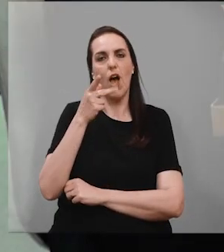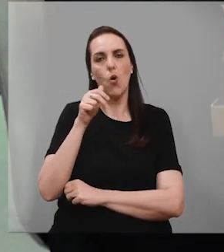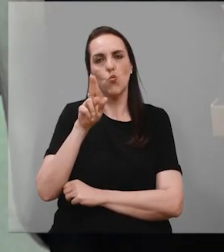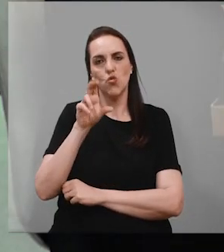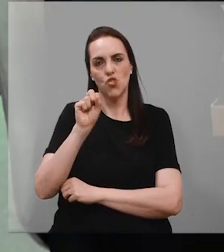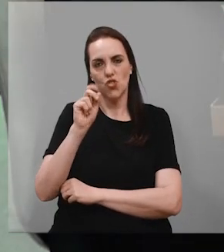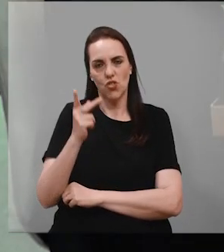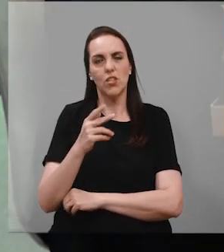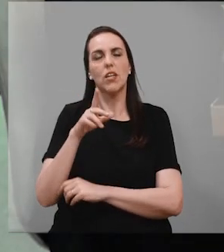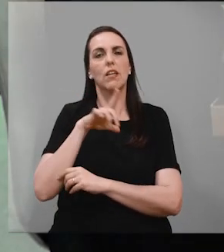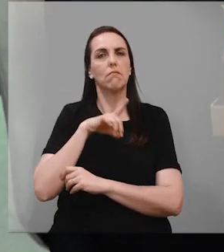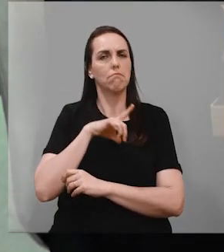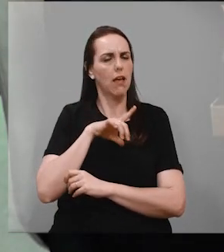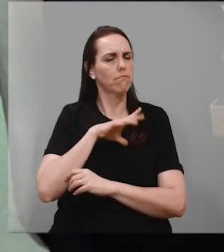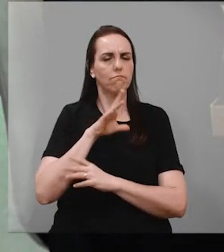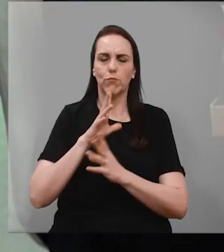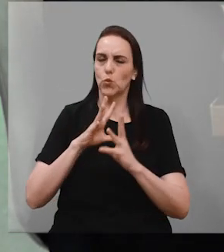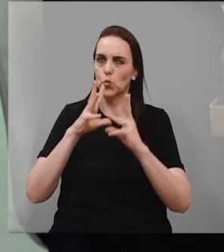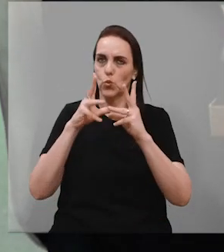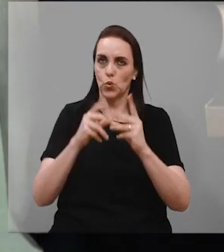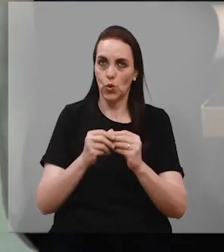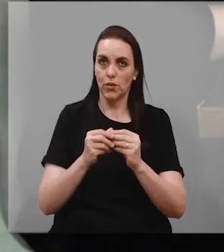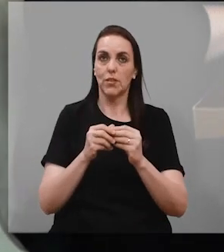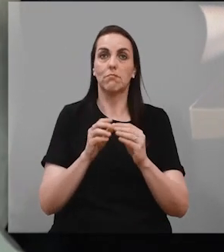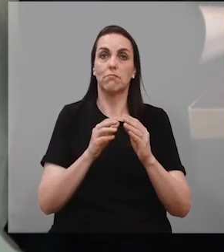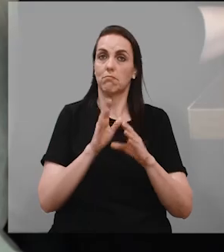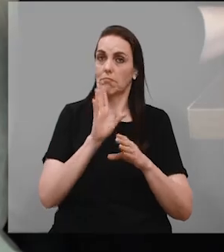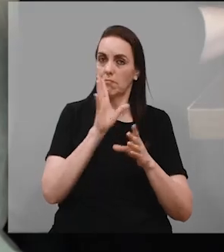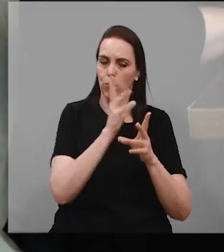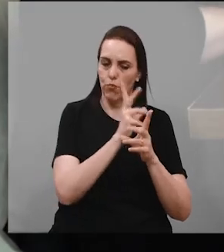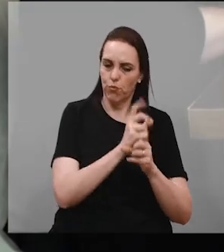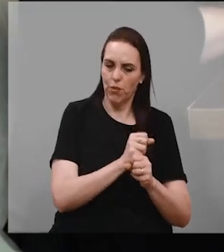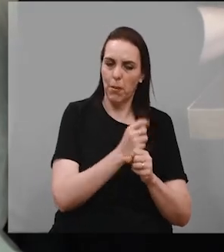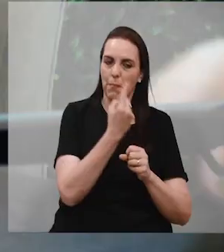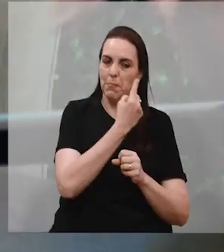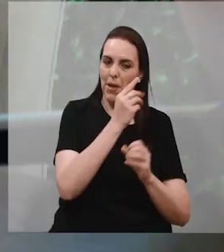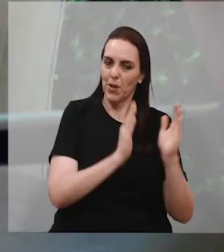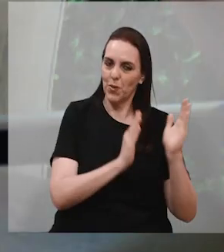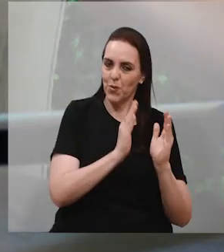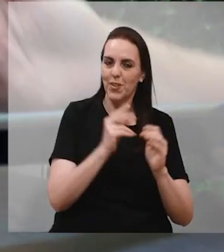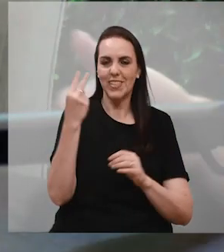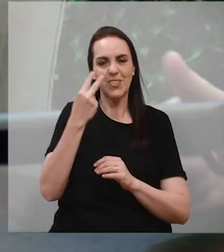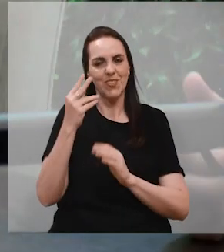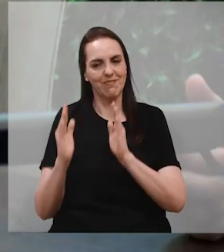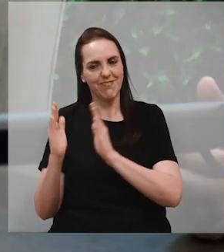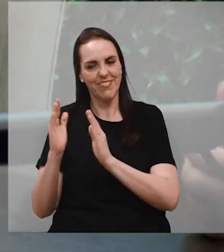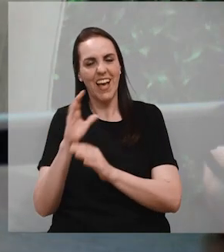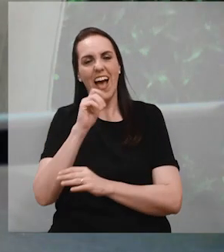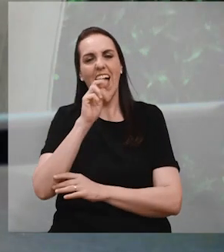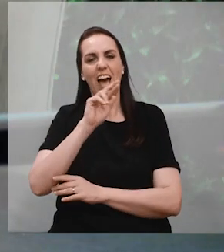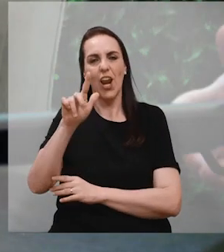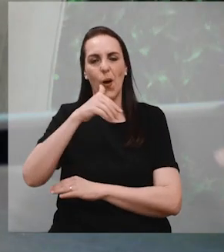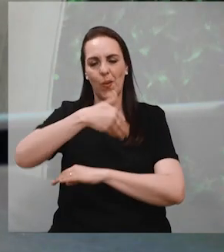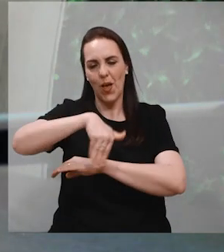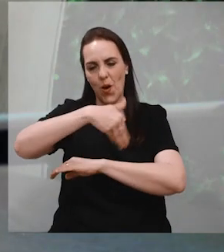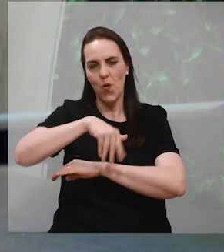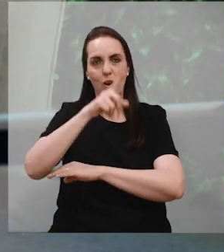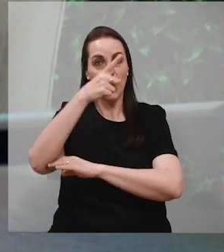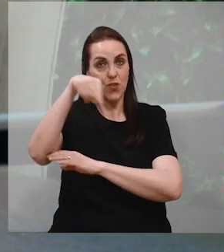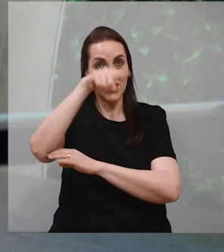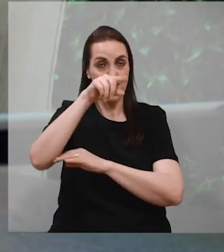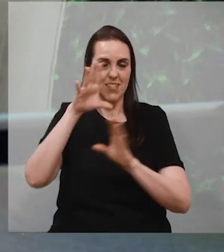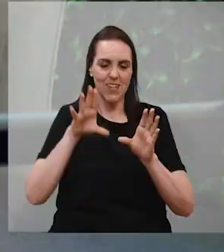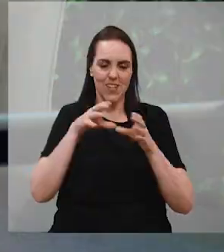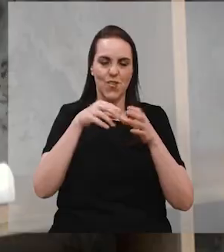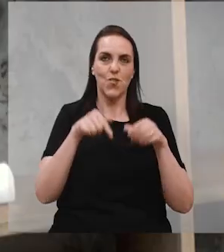né, de cobertura da apuração, tanto do primeiro e do segundo turno. A Carol nas ruas, você com toda a equipe aqui nos